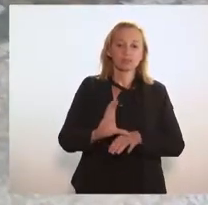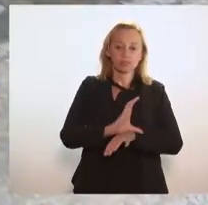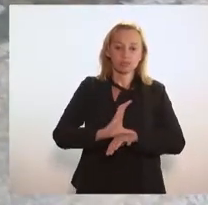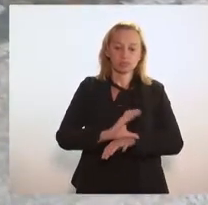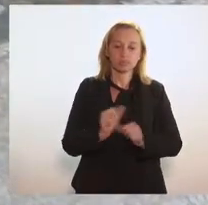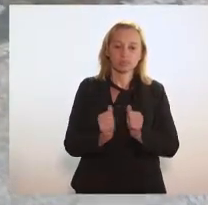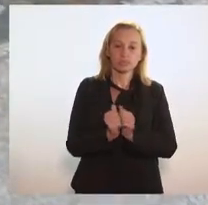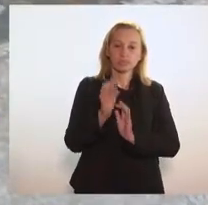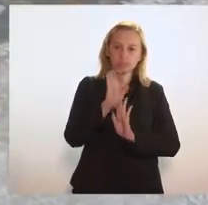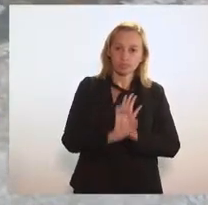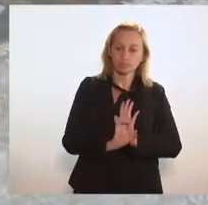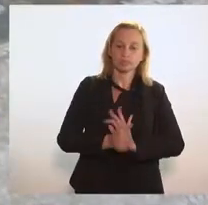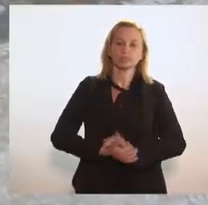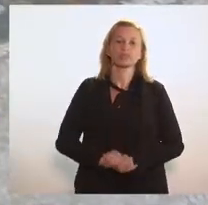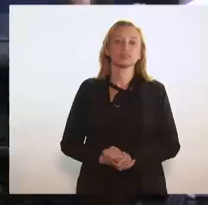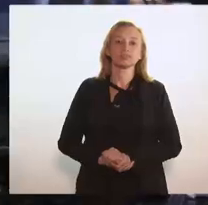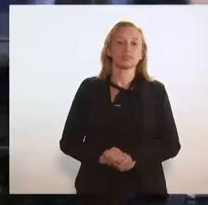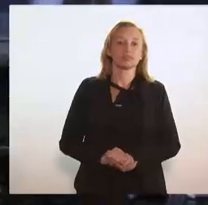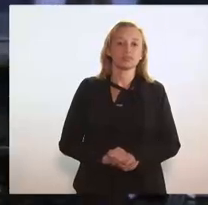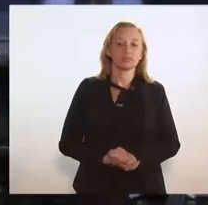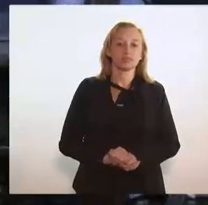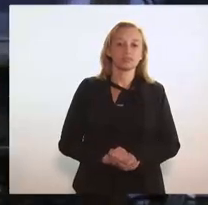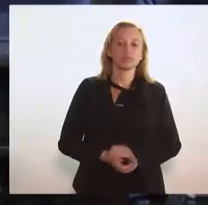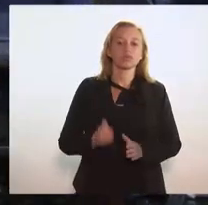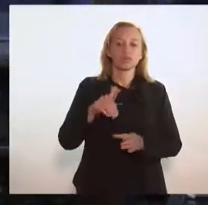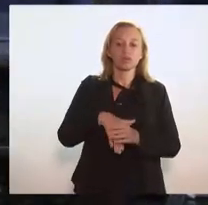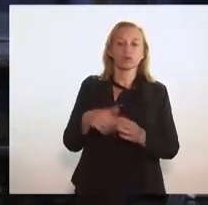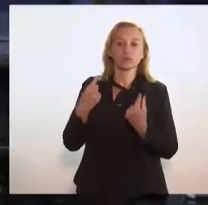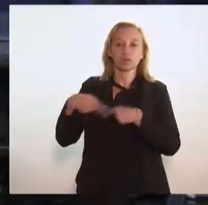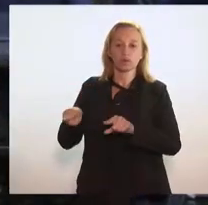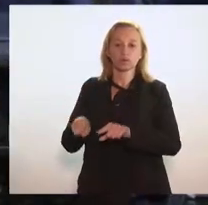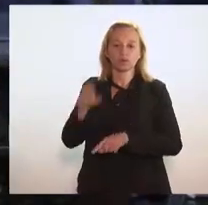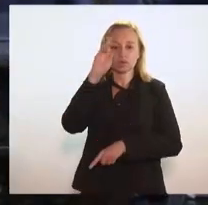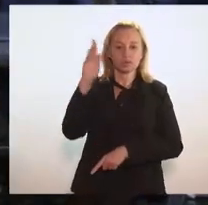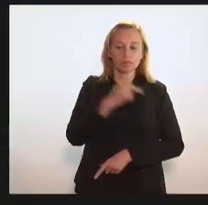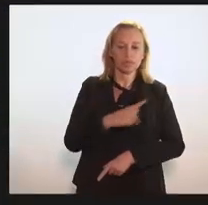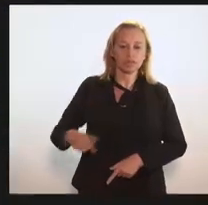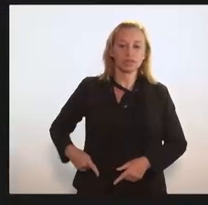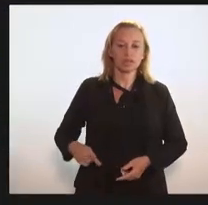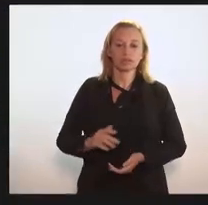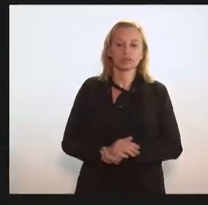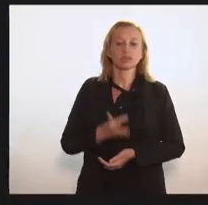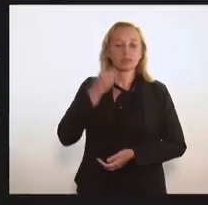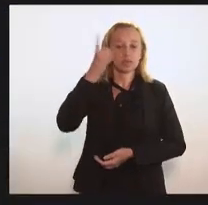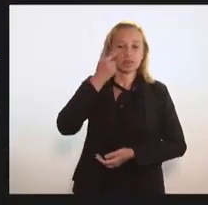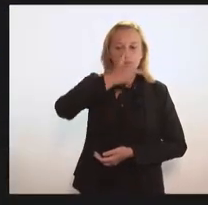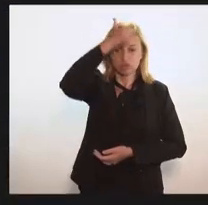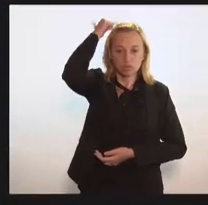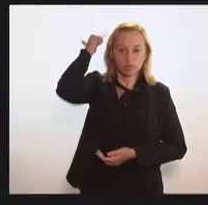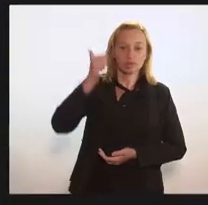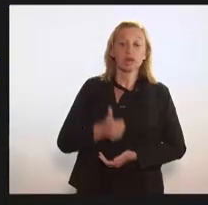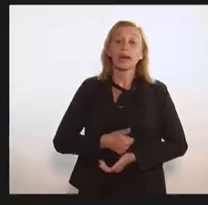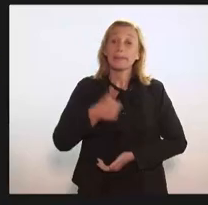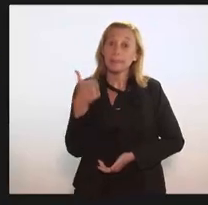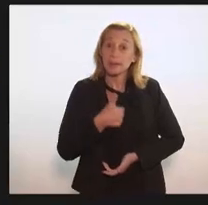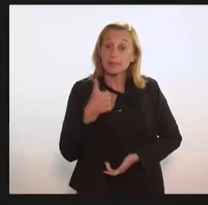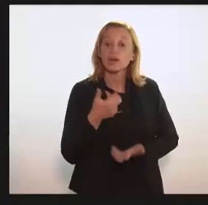com emendas o voto divergente Presidente Ricardo Luiz Paulo